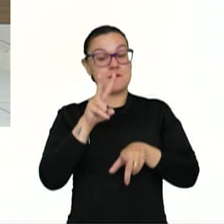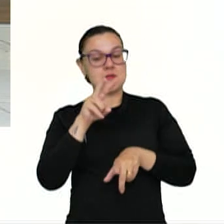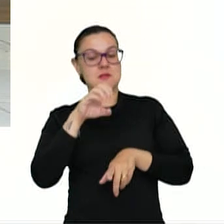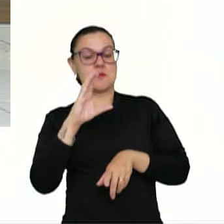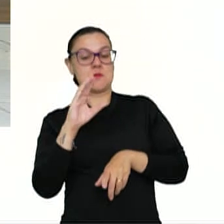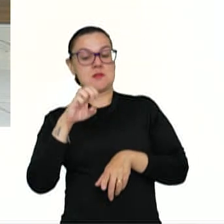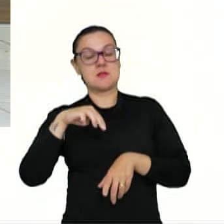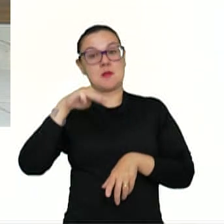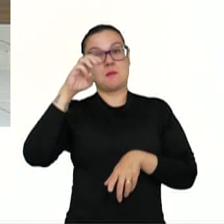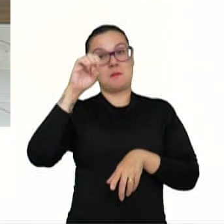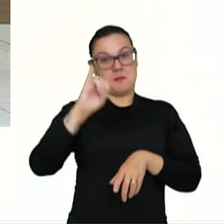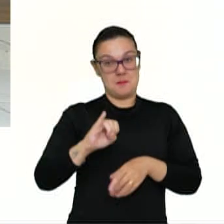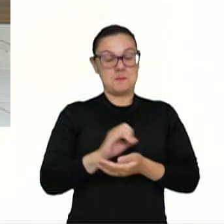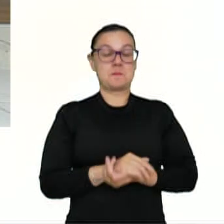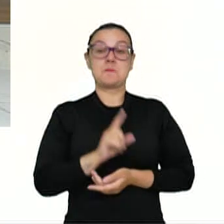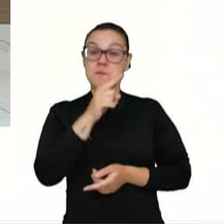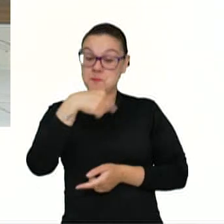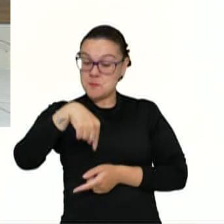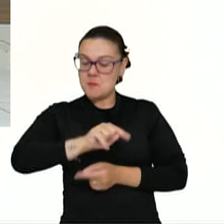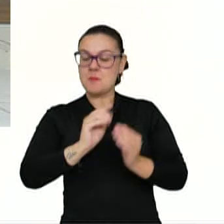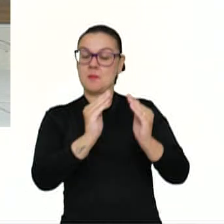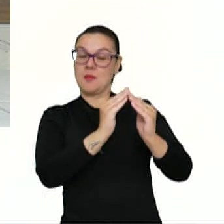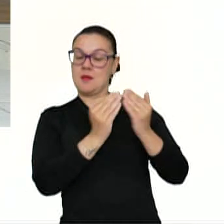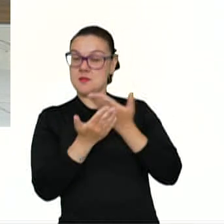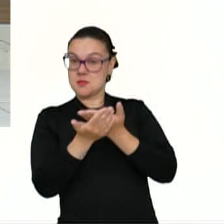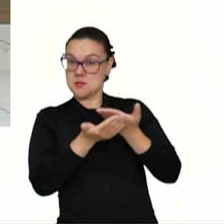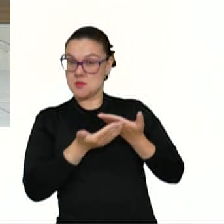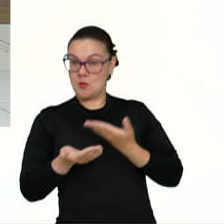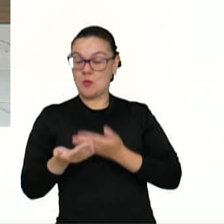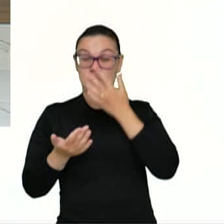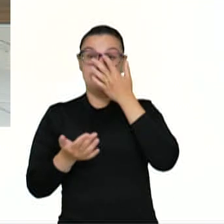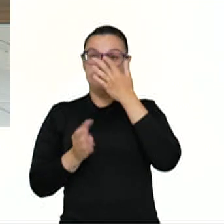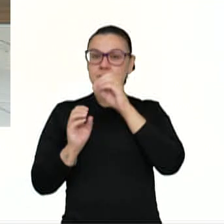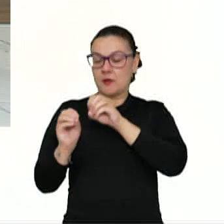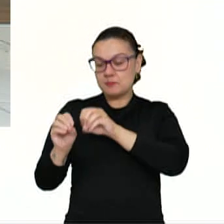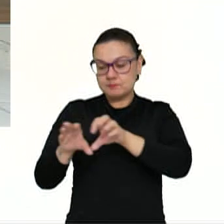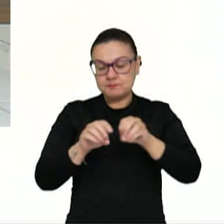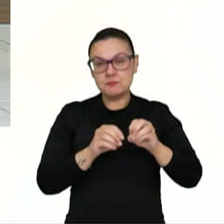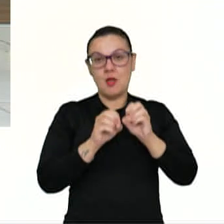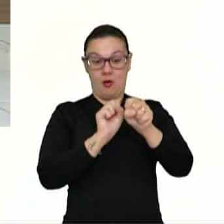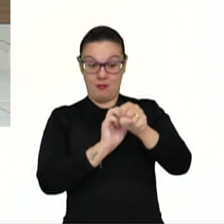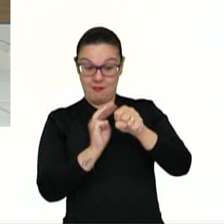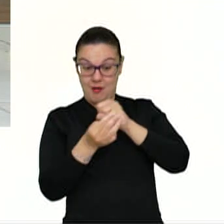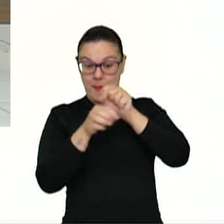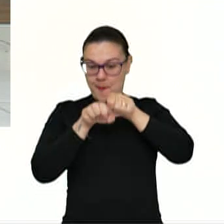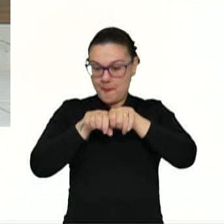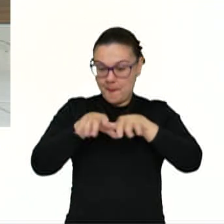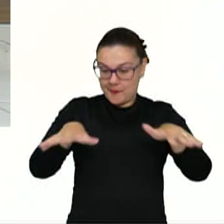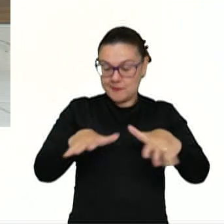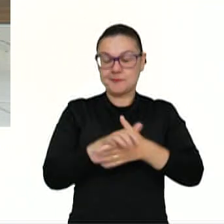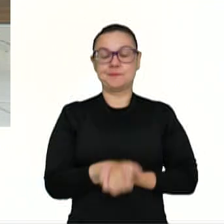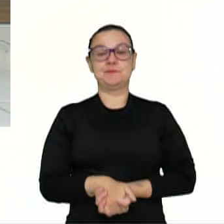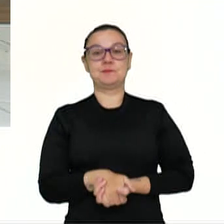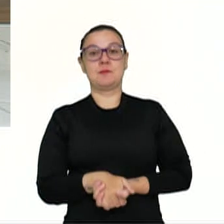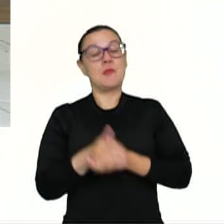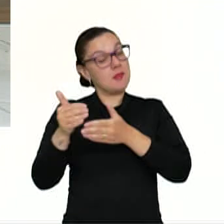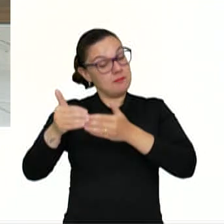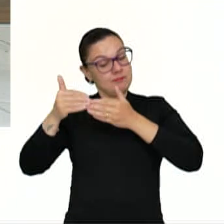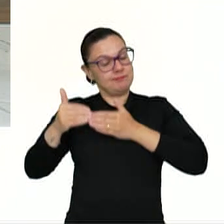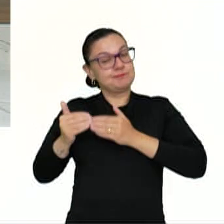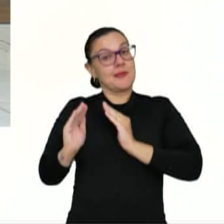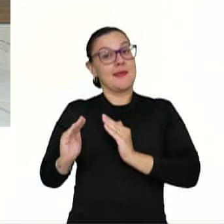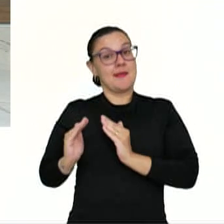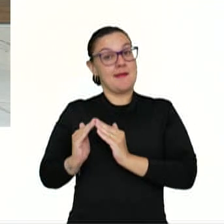CMEIs. Essas instituições, elas vêm trabalhando durante a pandemia, mais especificamente agora, de maneira remota,